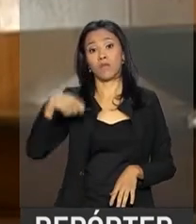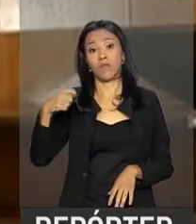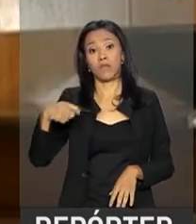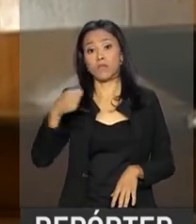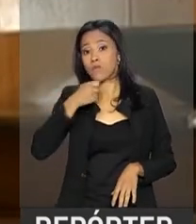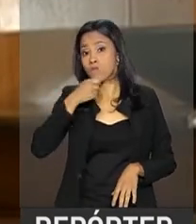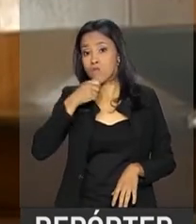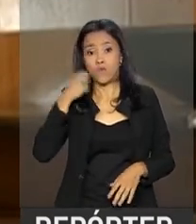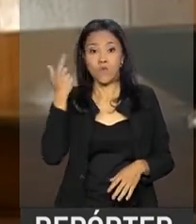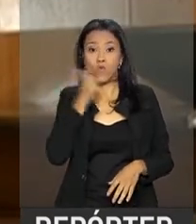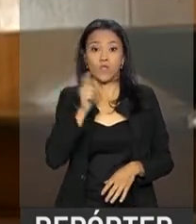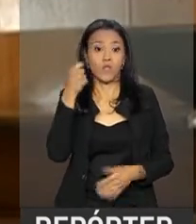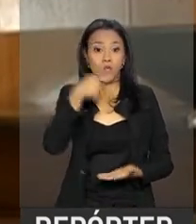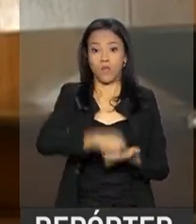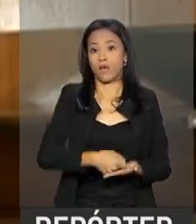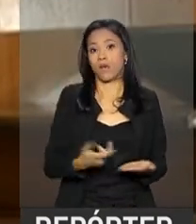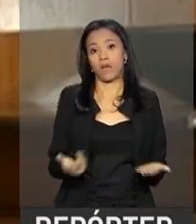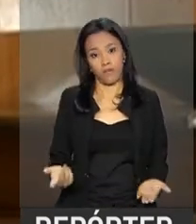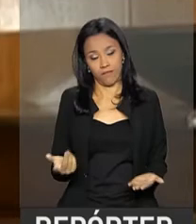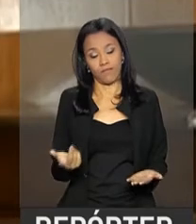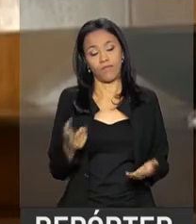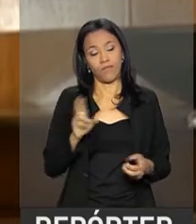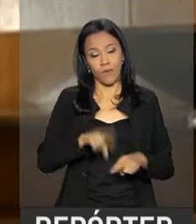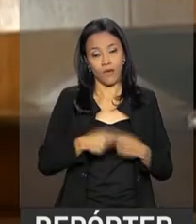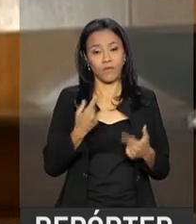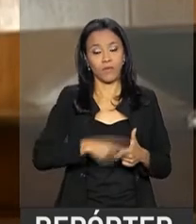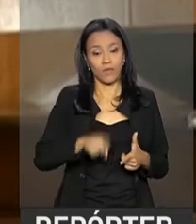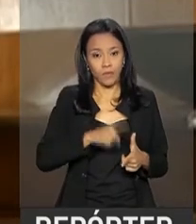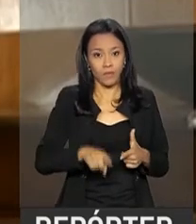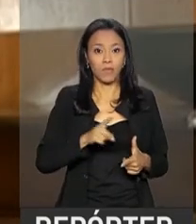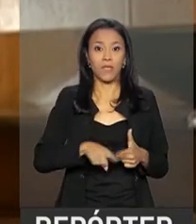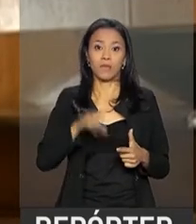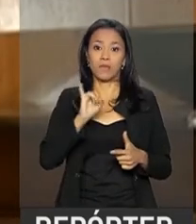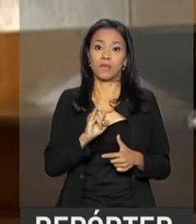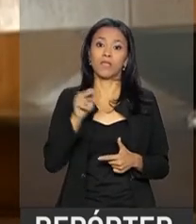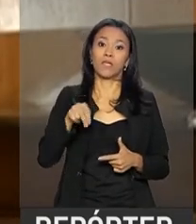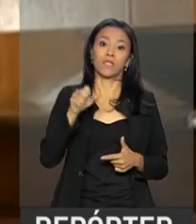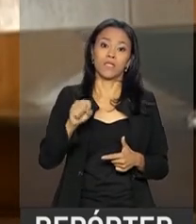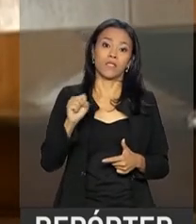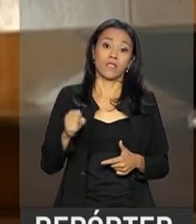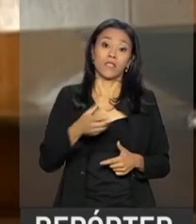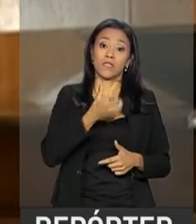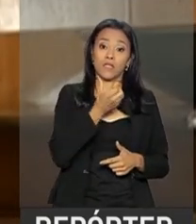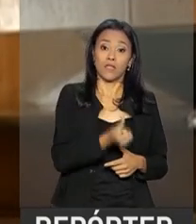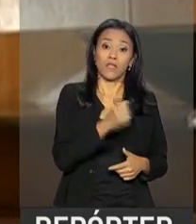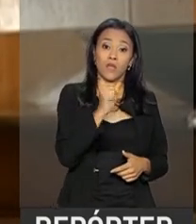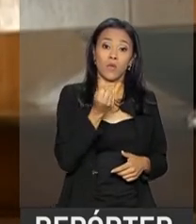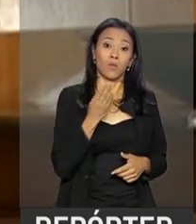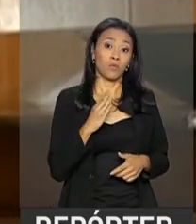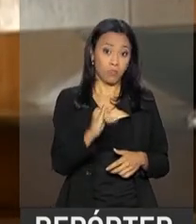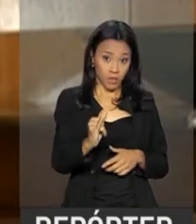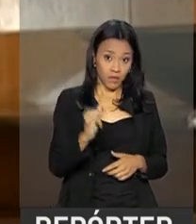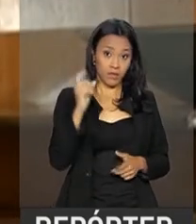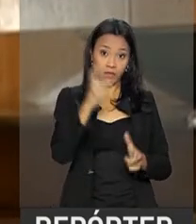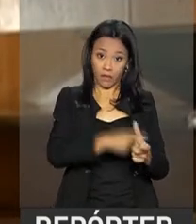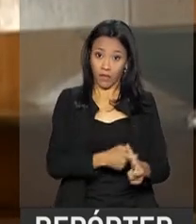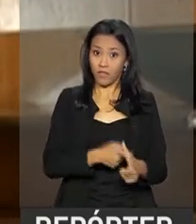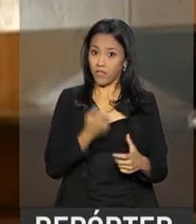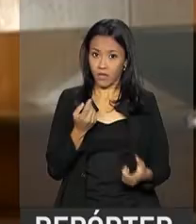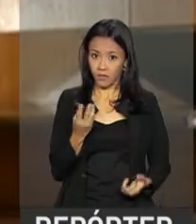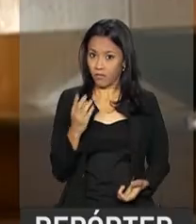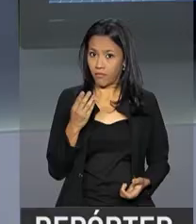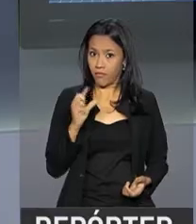função do problema previdenciário final 268 bilhões de déficit previdenciário não é pouca